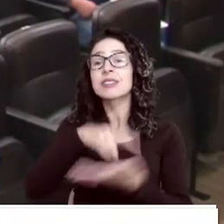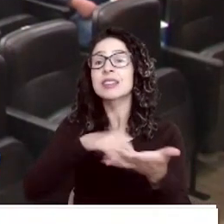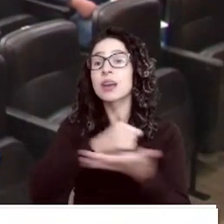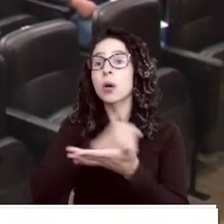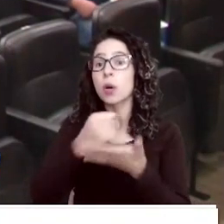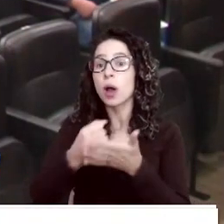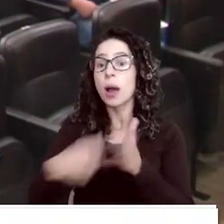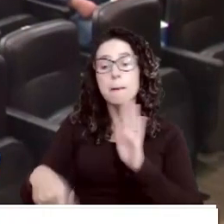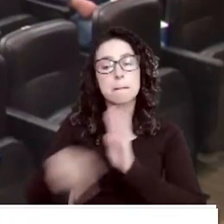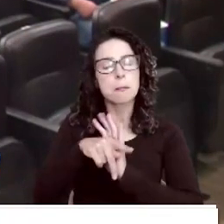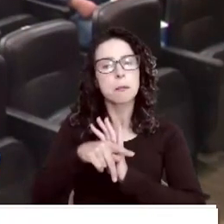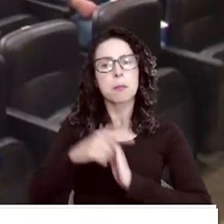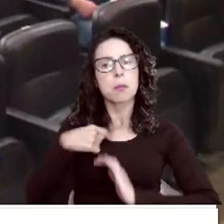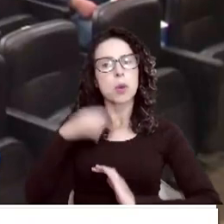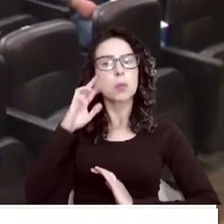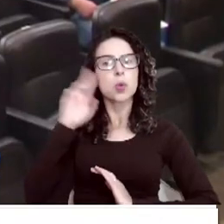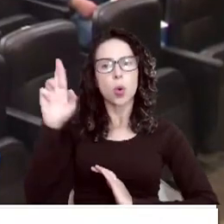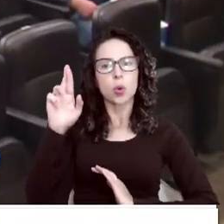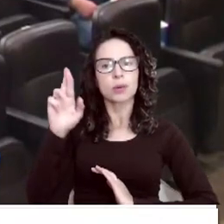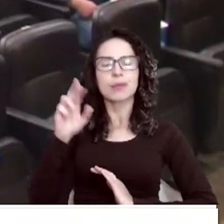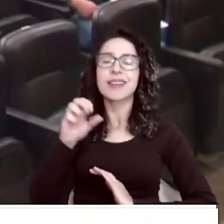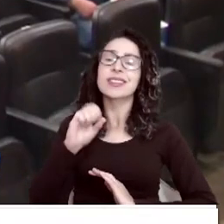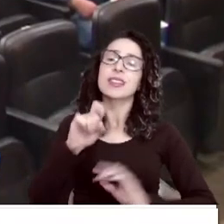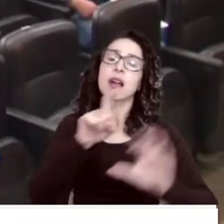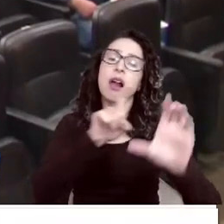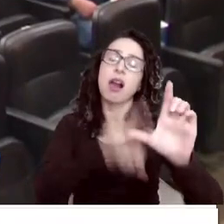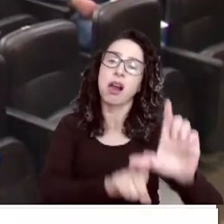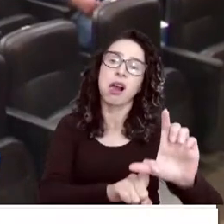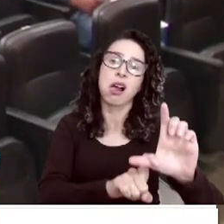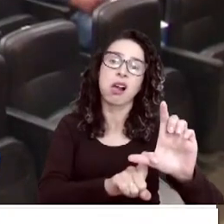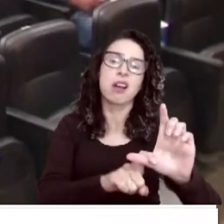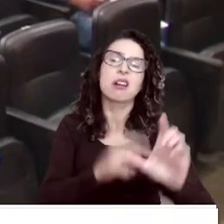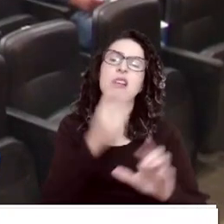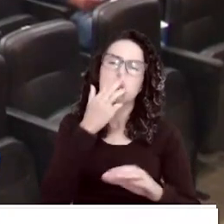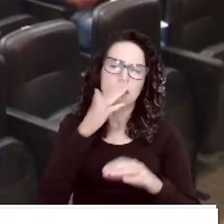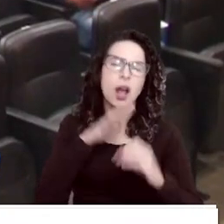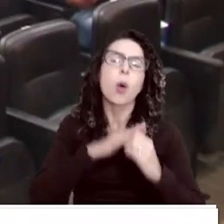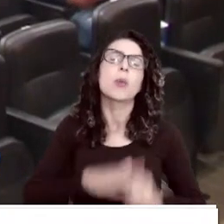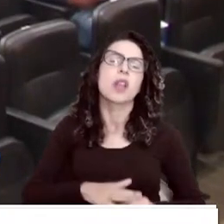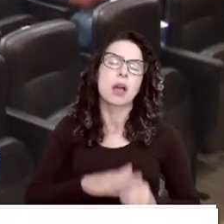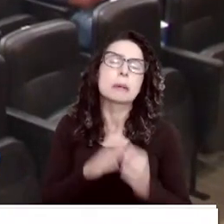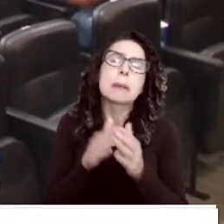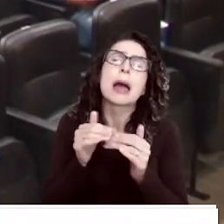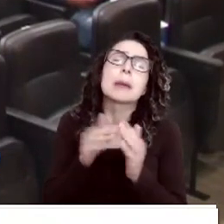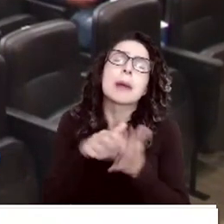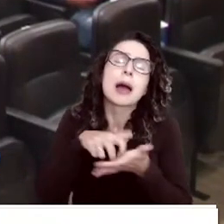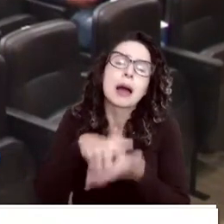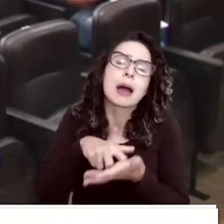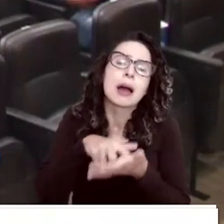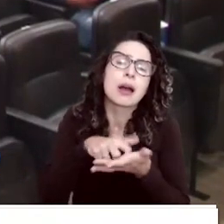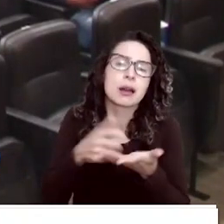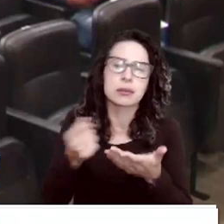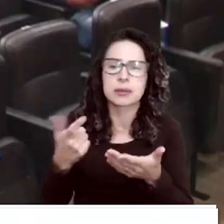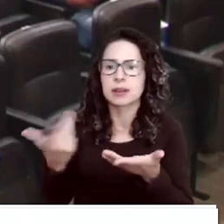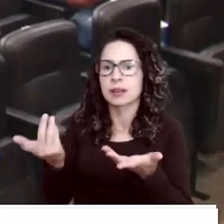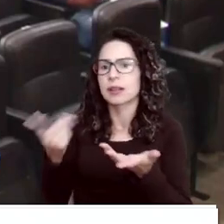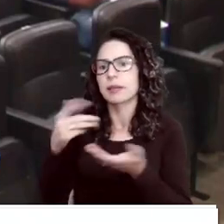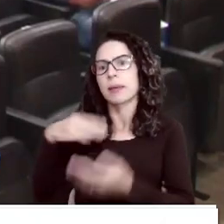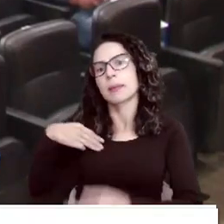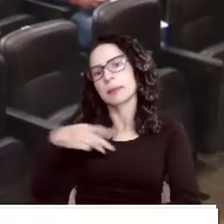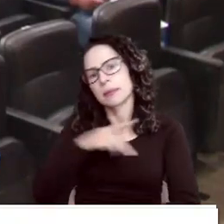seu próprio nariz, agora você fica humilhando, tem que ficar humilhando para o Estado, aí tem que ficar intervindo no Ministério